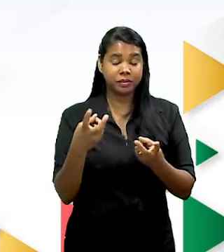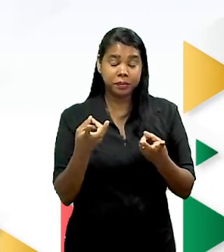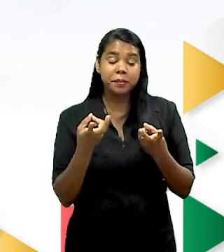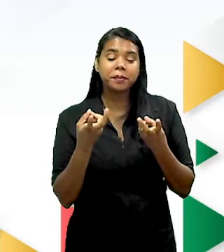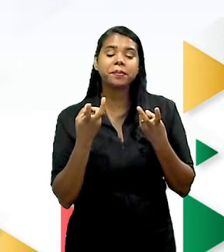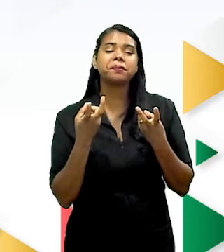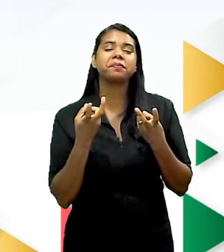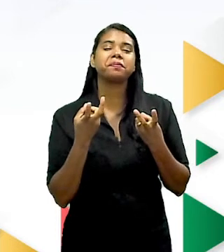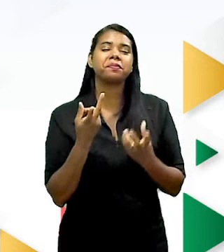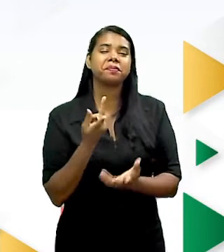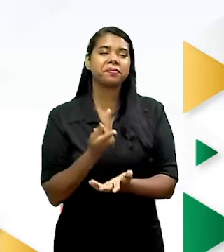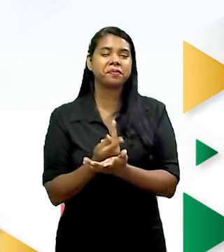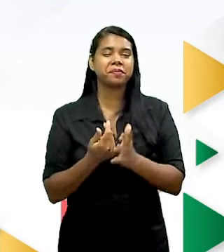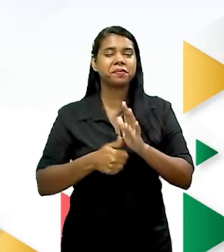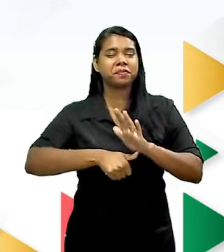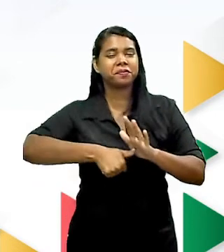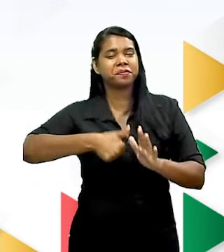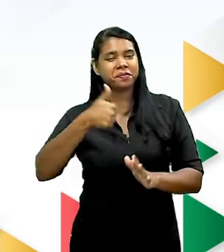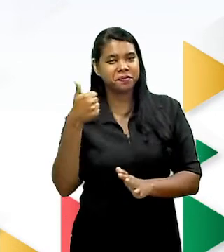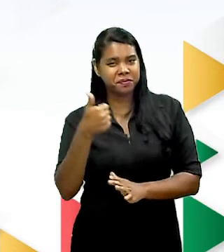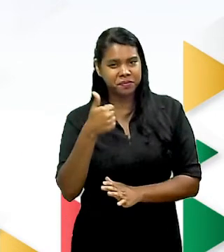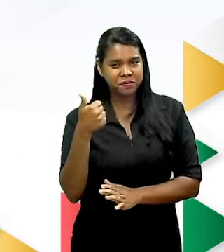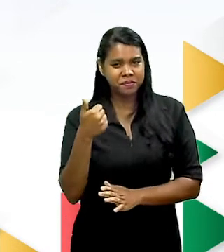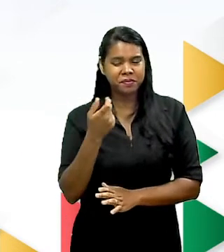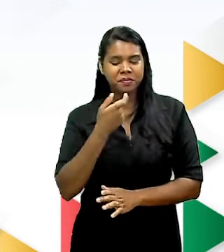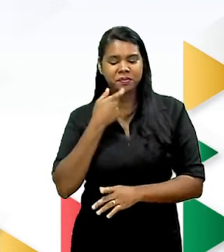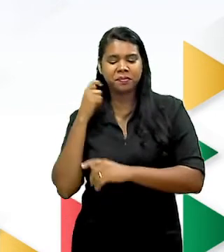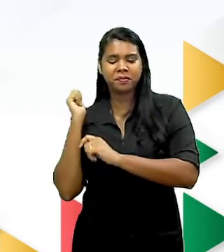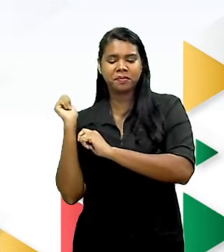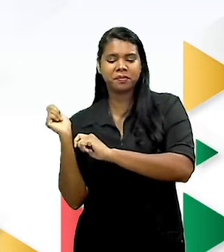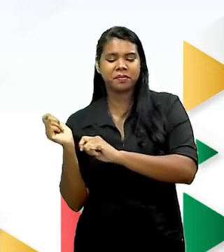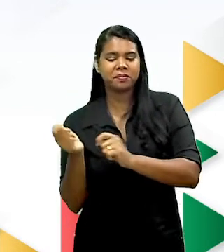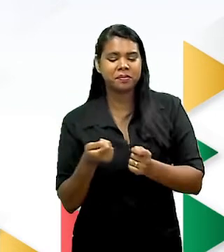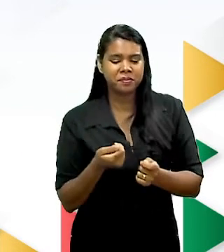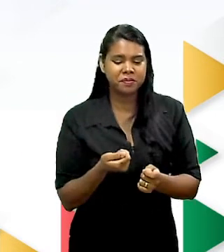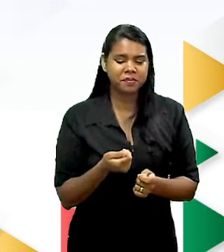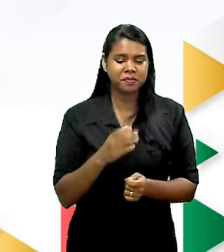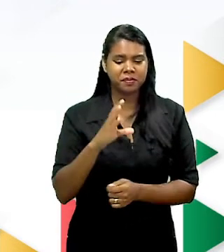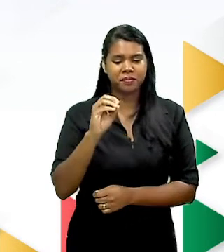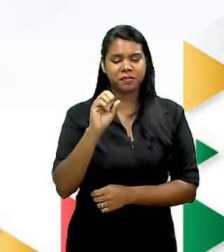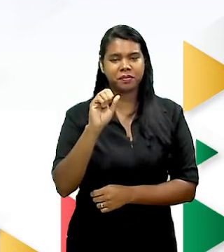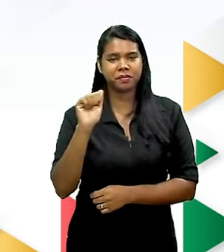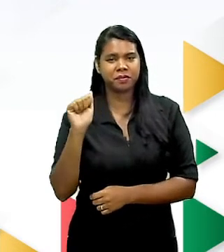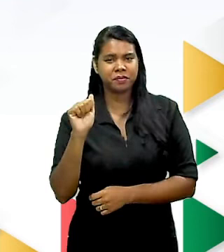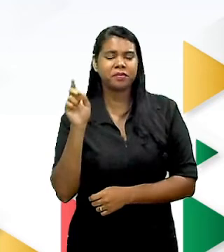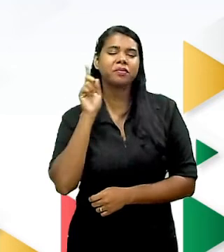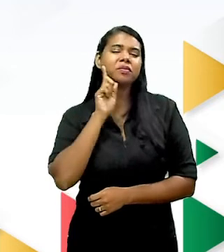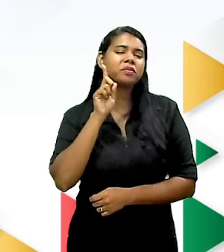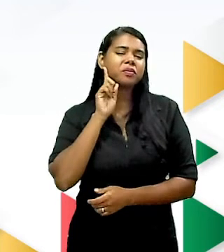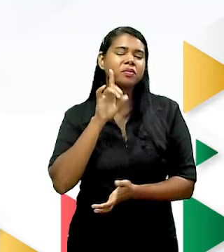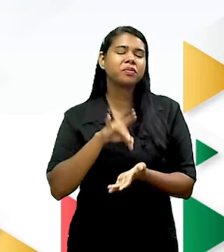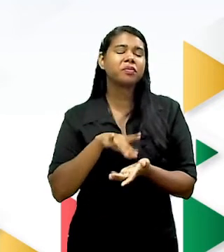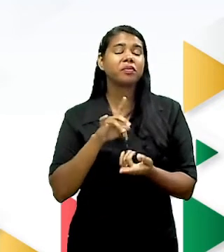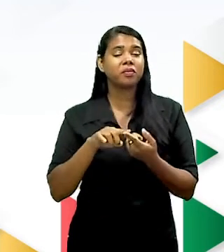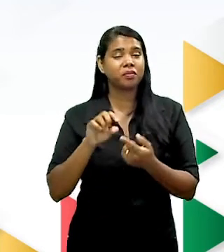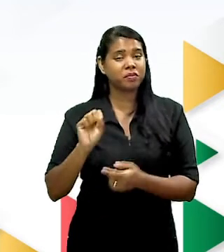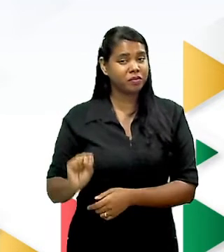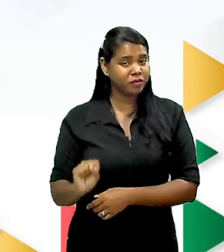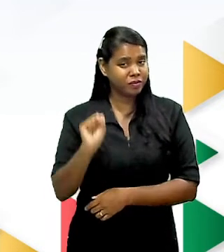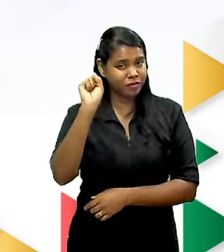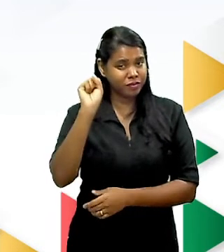pela primeira vez por pescadores da costa oeste da América do Sul,